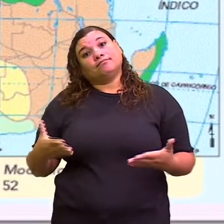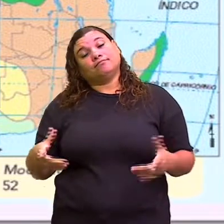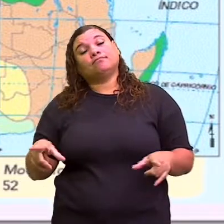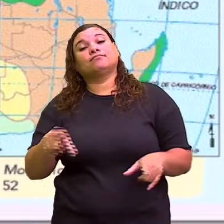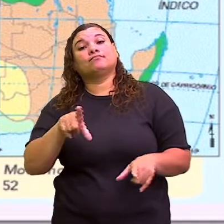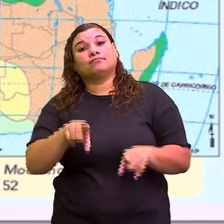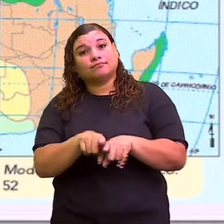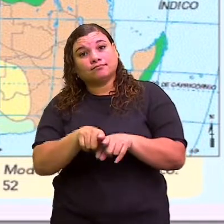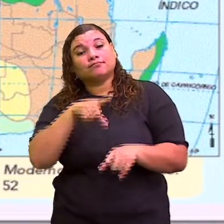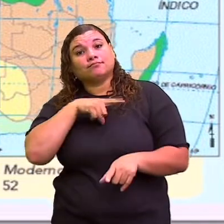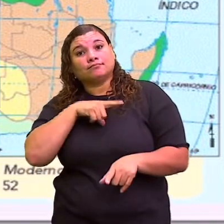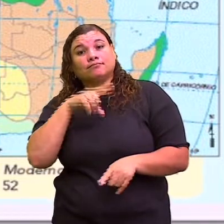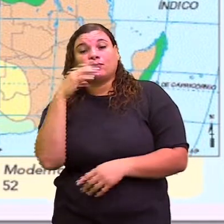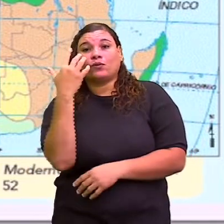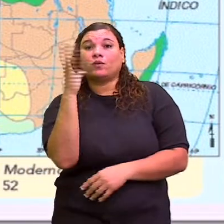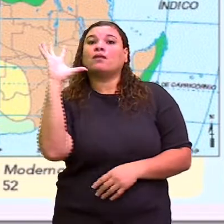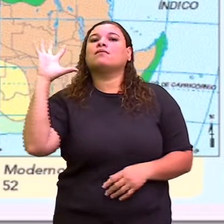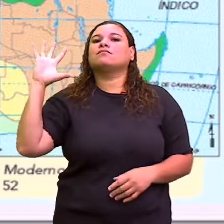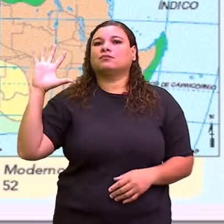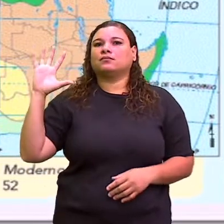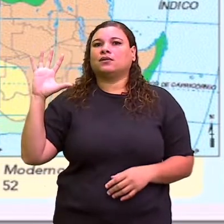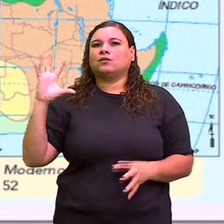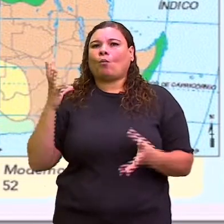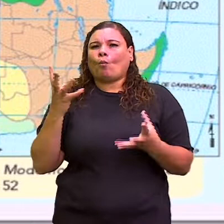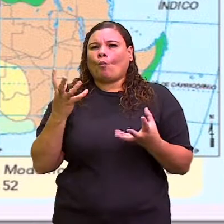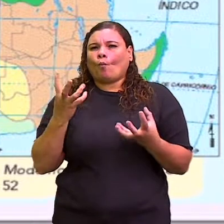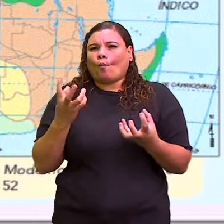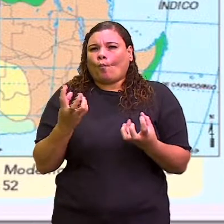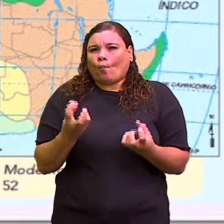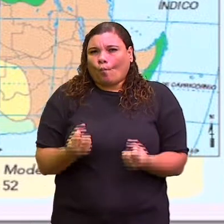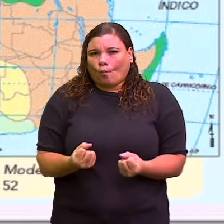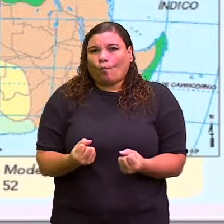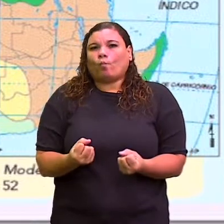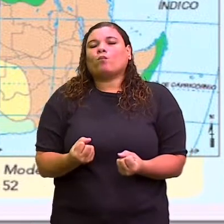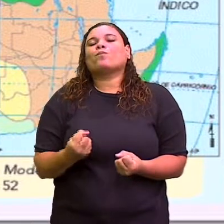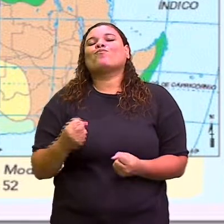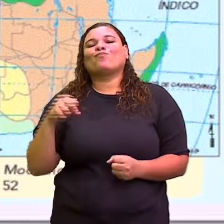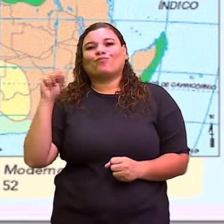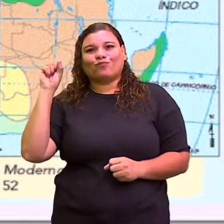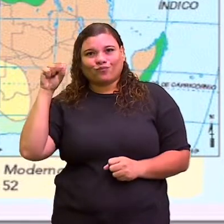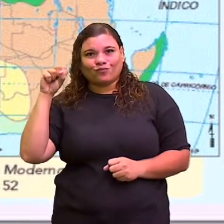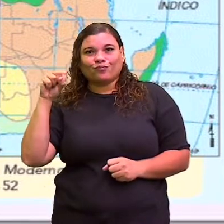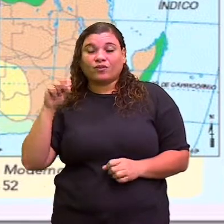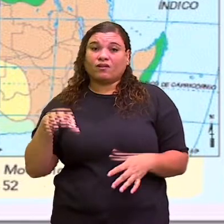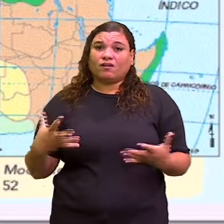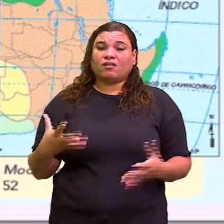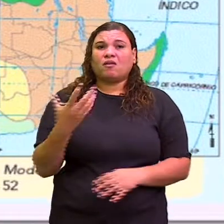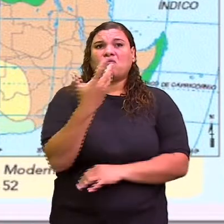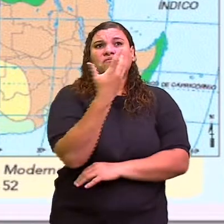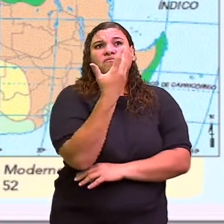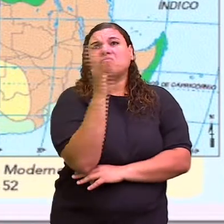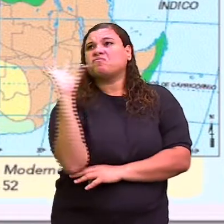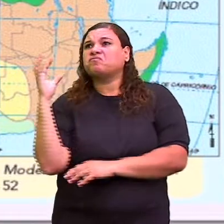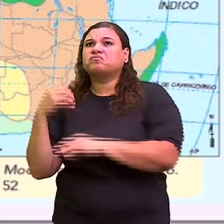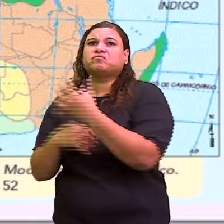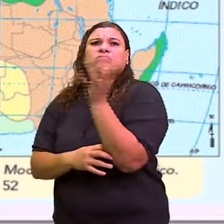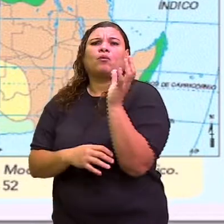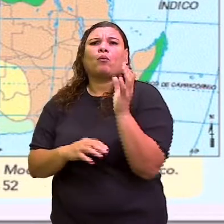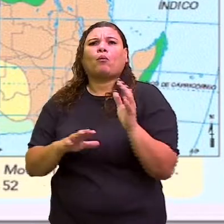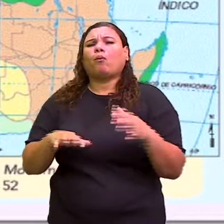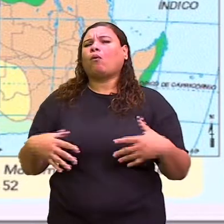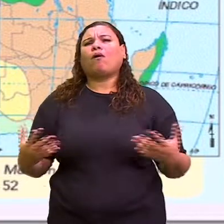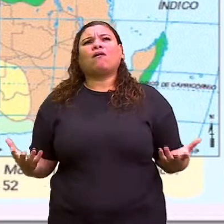A ausência de umidade, de água. E aí, qual vai ser a vegetação? Vegetação de